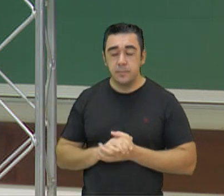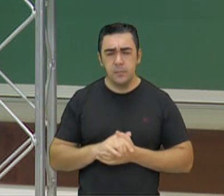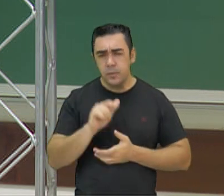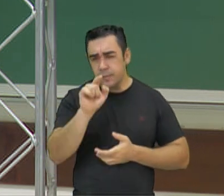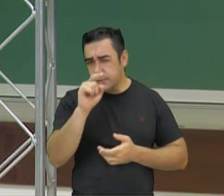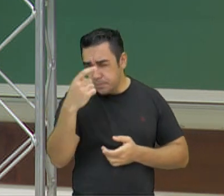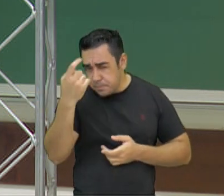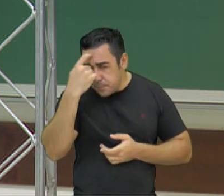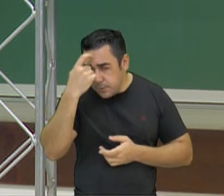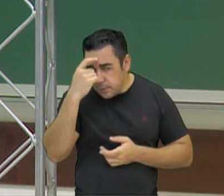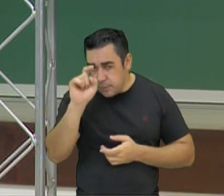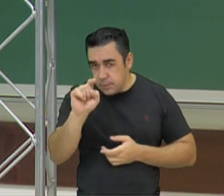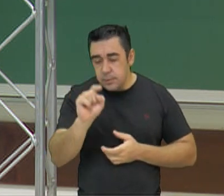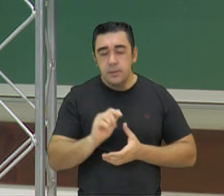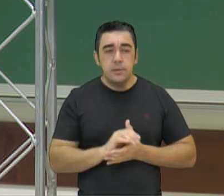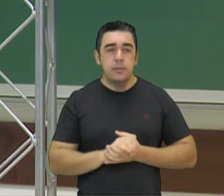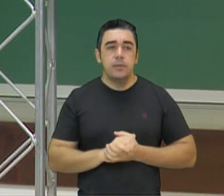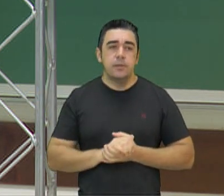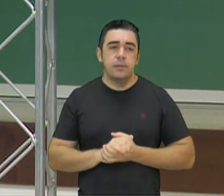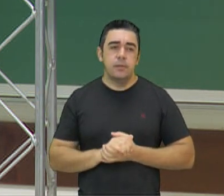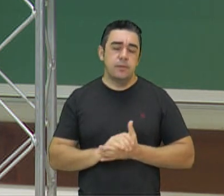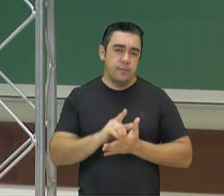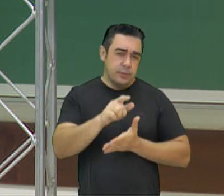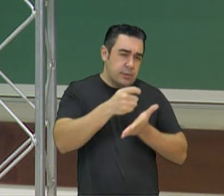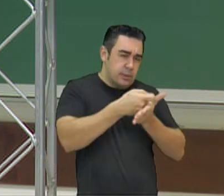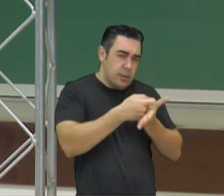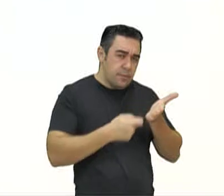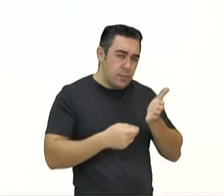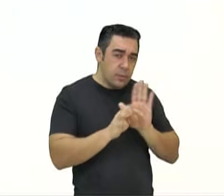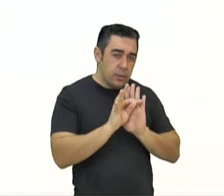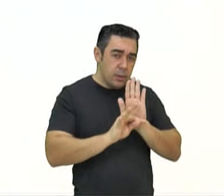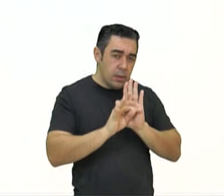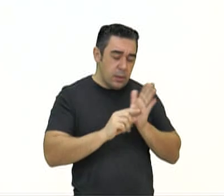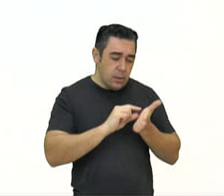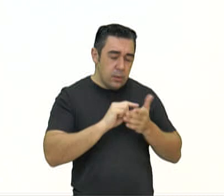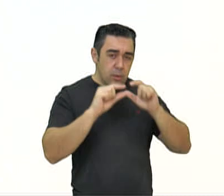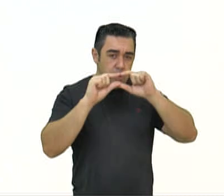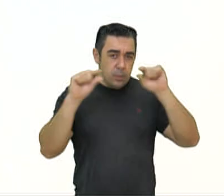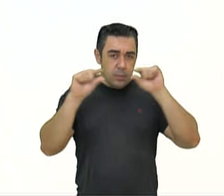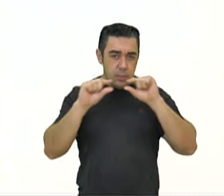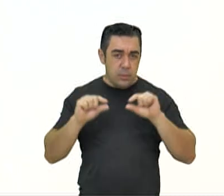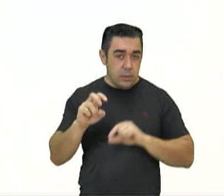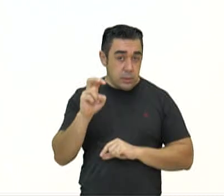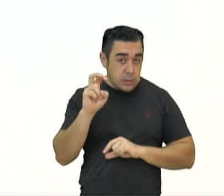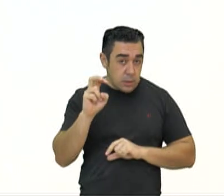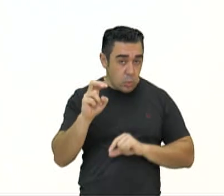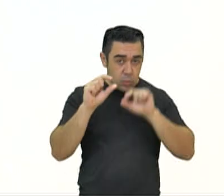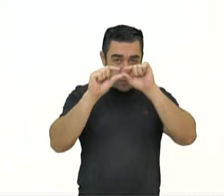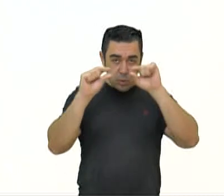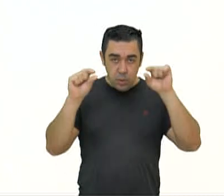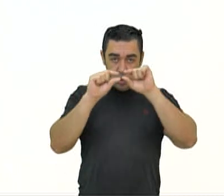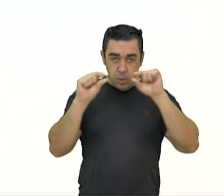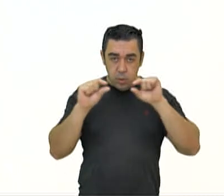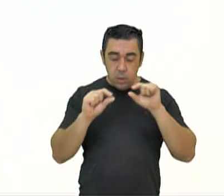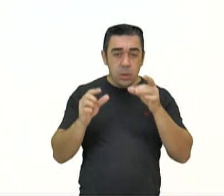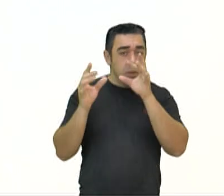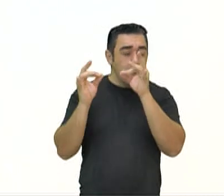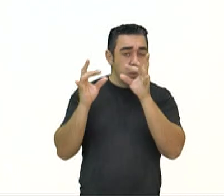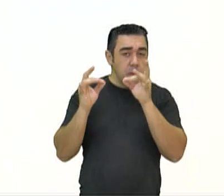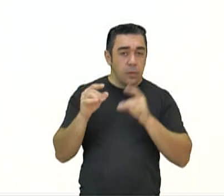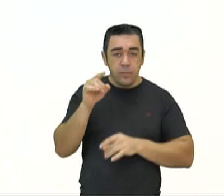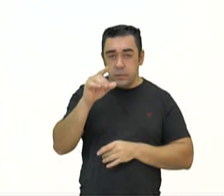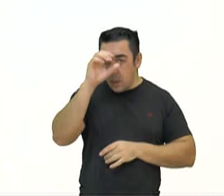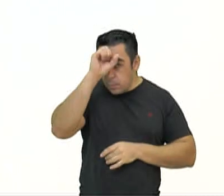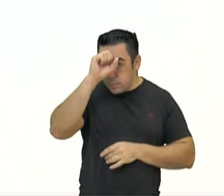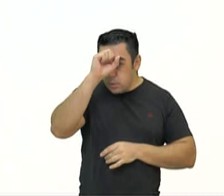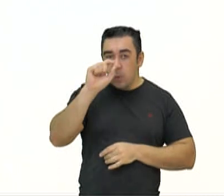você pensar. Ele foi para você escrever um texto de até 5 linhas, descrevendo o que você